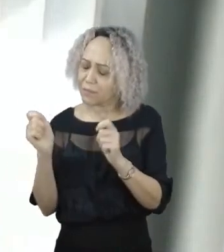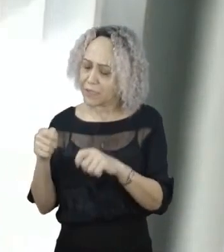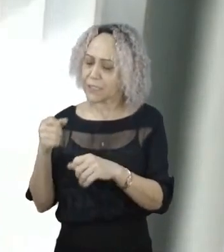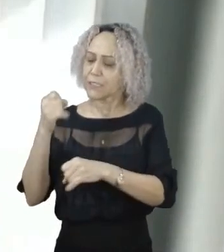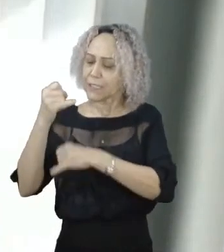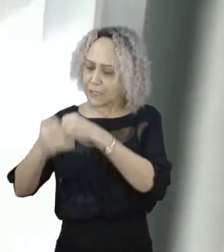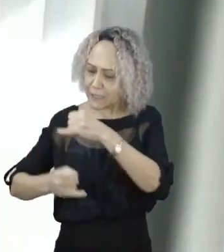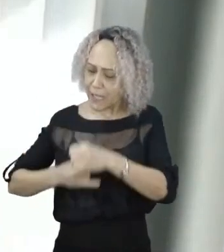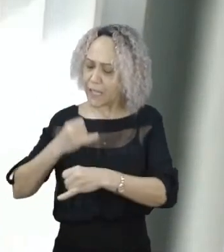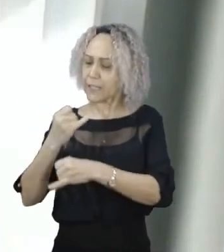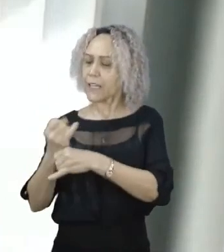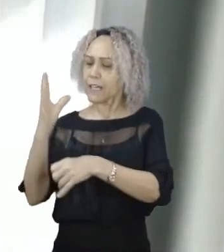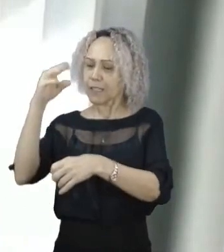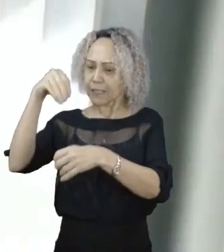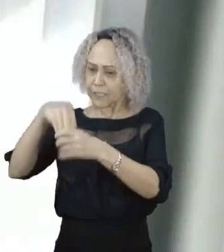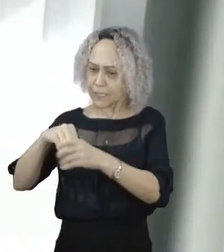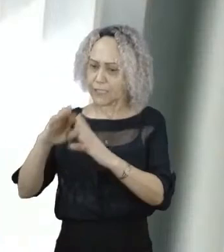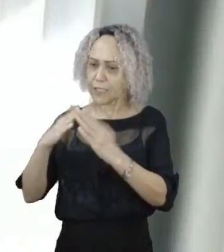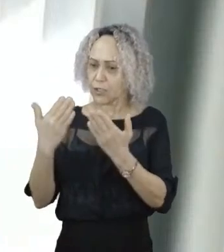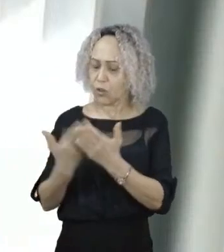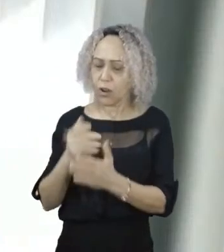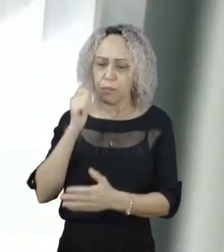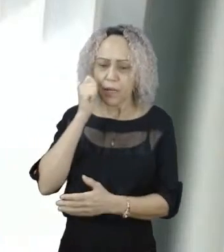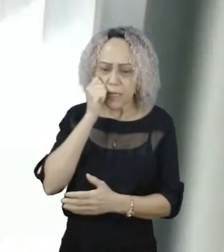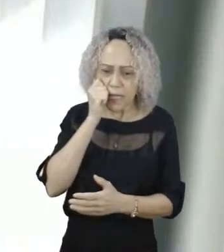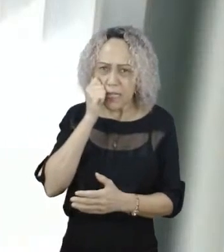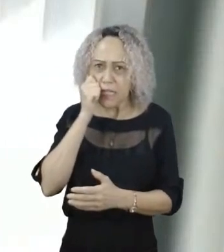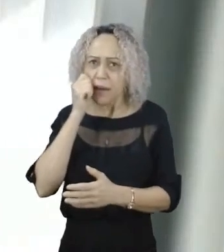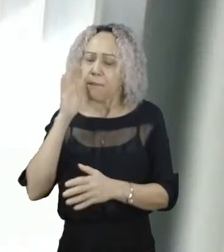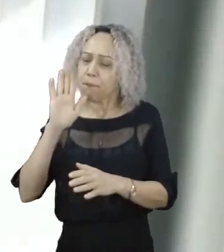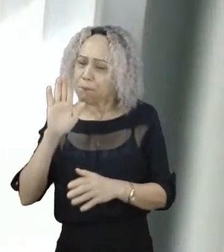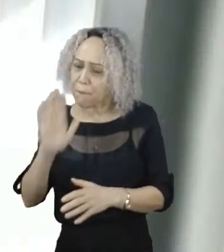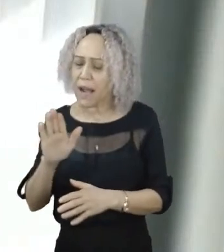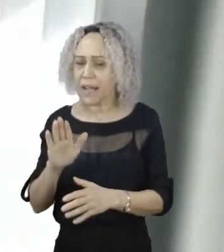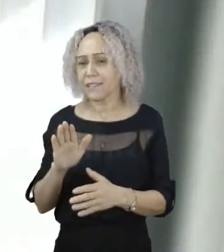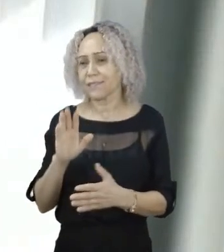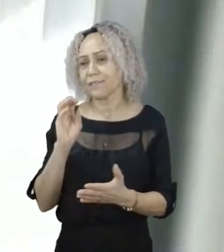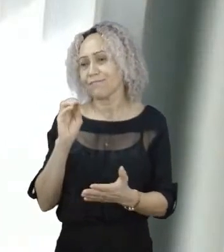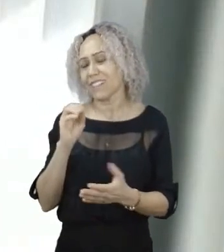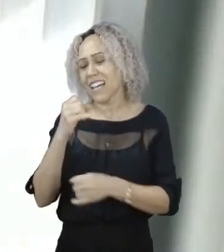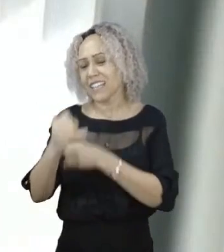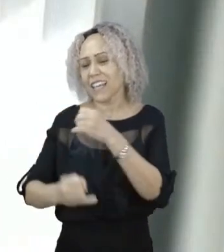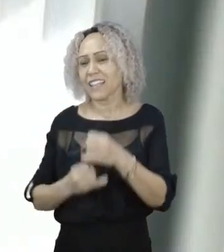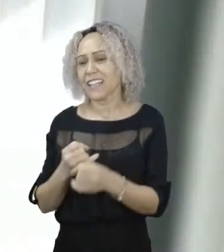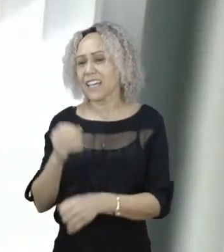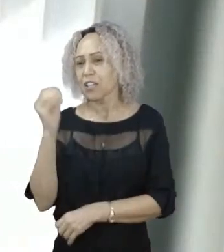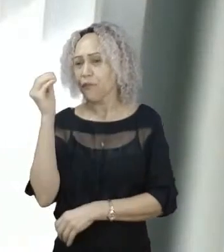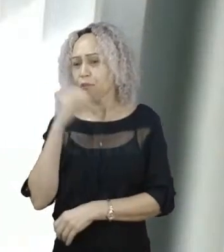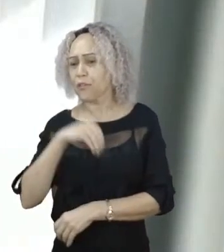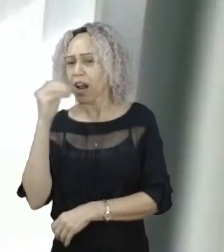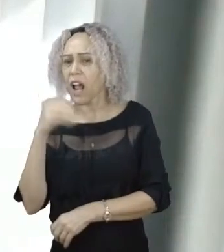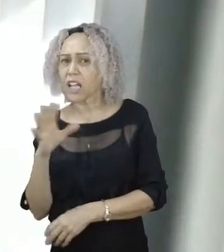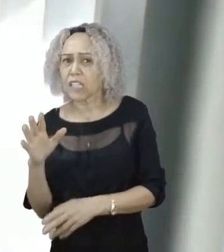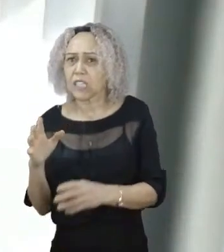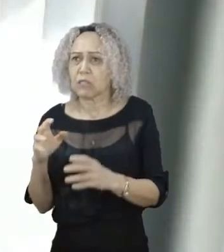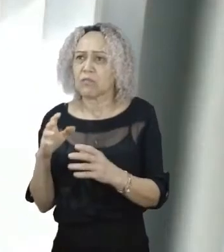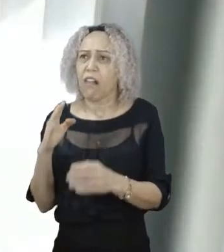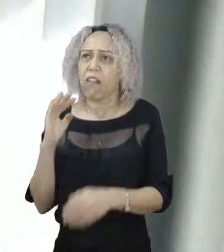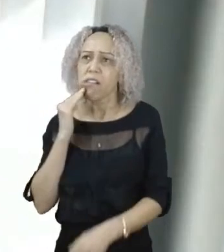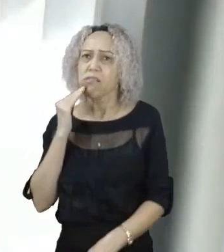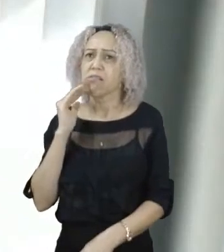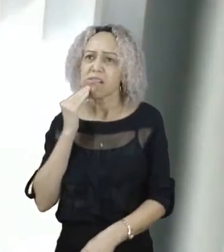Não conseguem porque falta conectividade. E a gente sabe que o mundo lá fora, ele está passando por uma